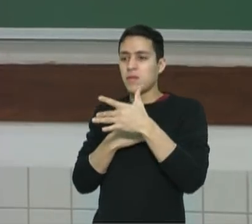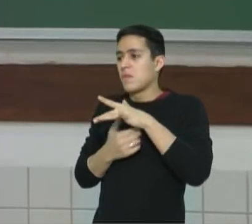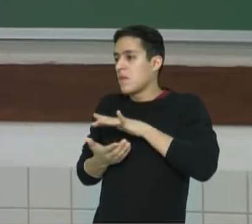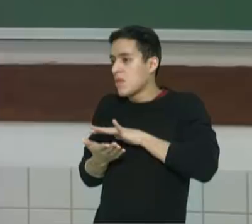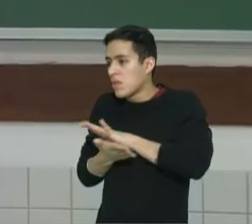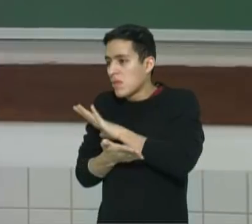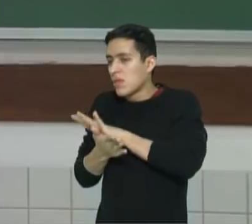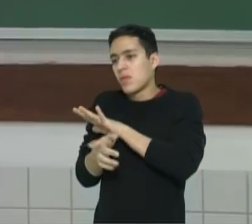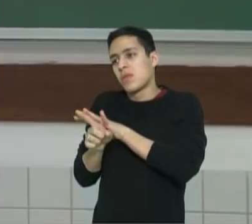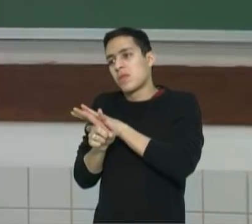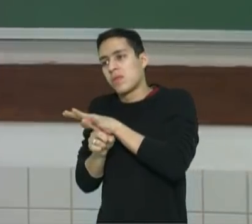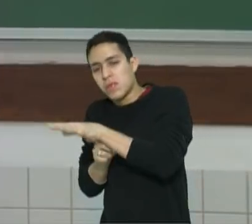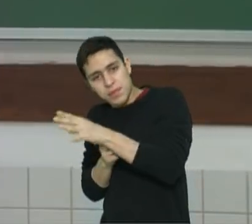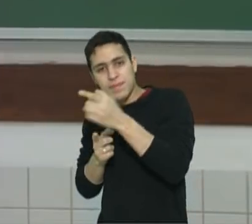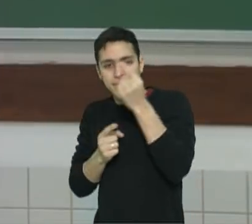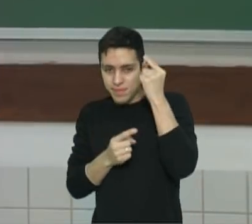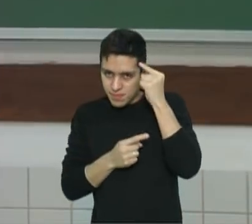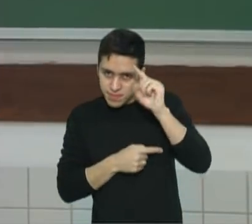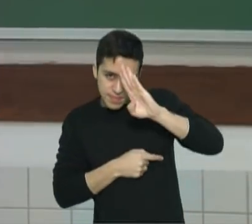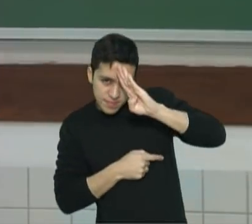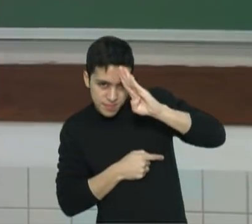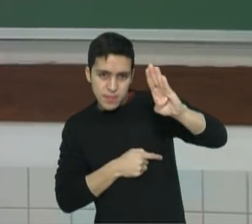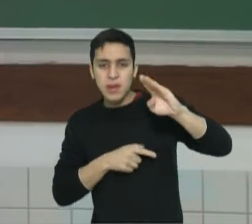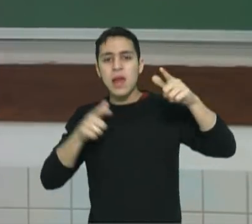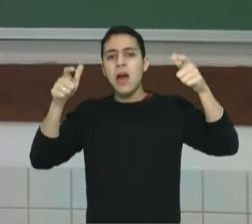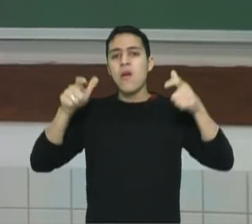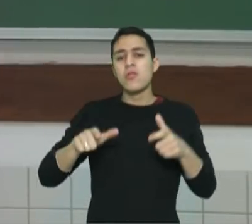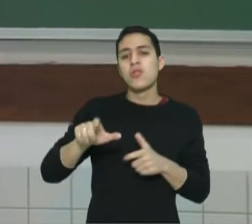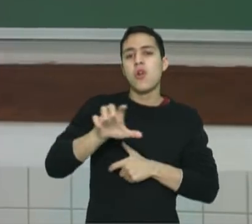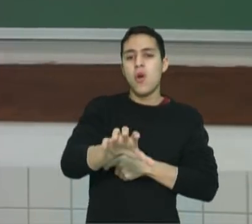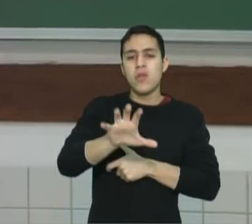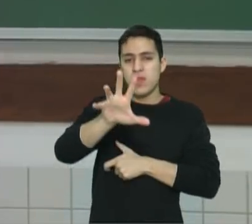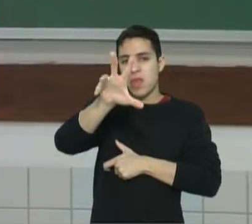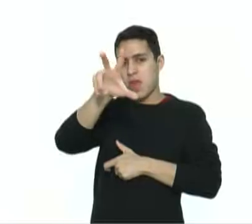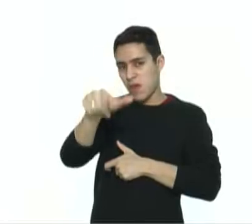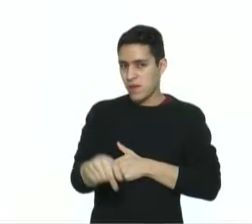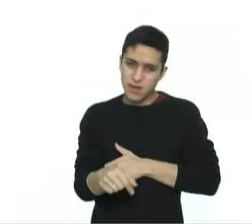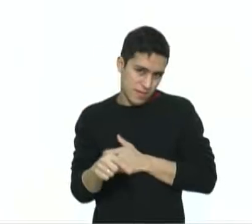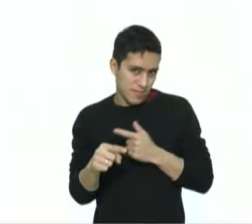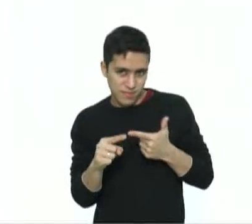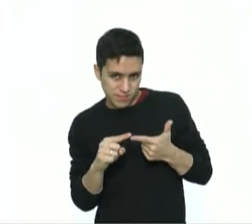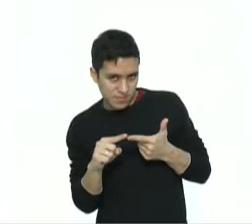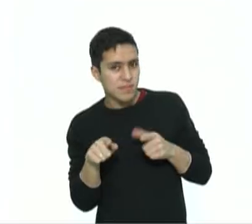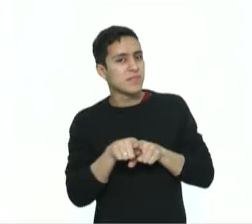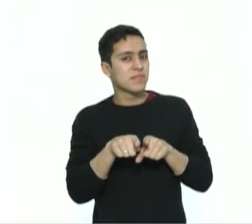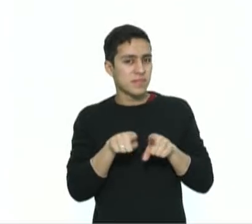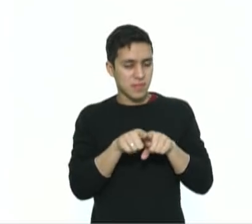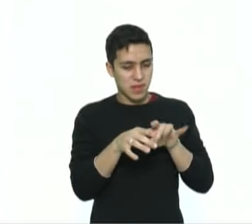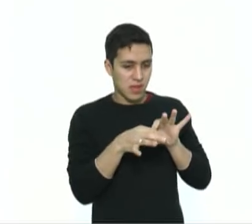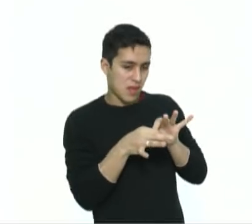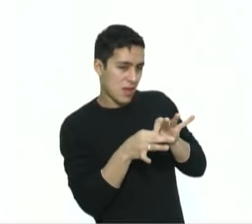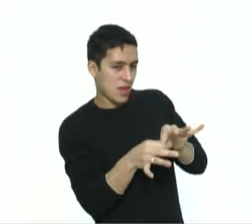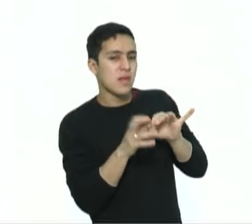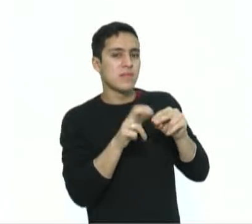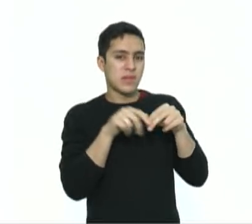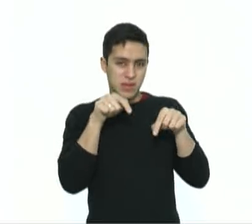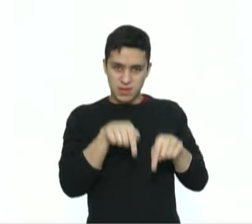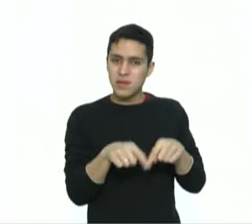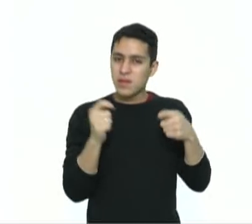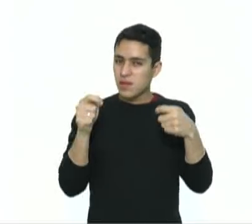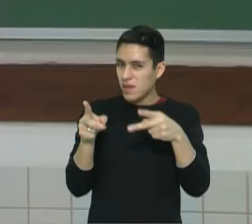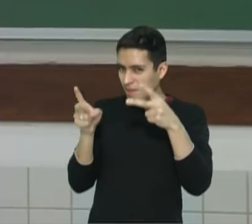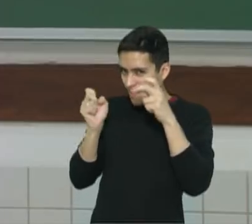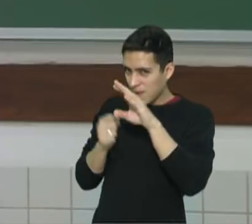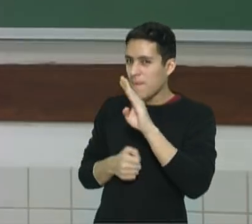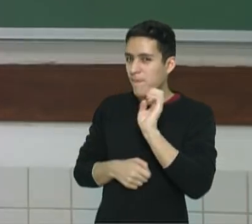chinesa. E isso se percebe principalmente nos continentes africanos e, logicamente, no contexto nosso, por isso que a gente tem que observar